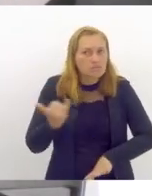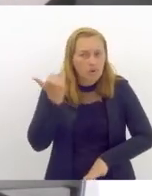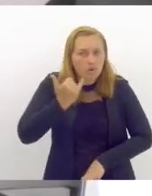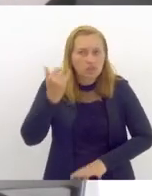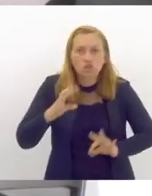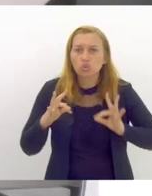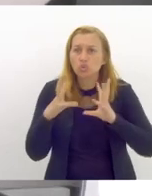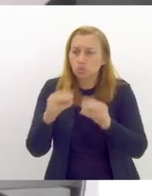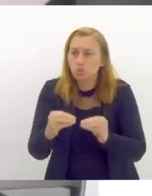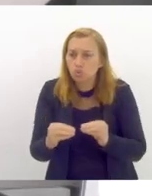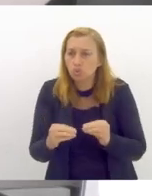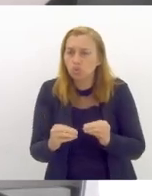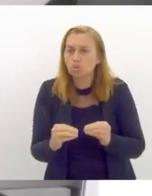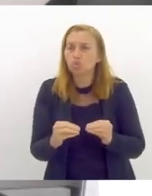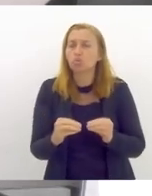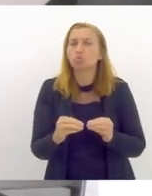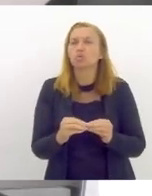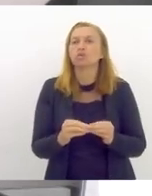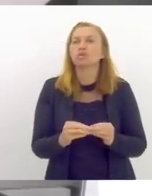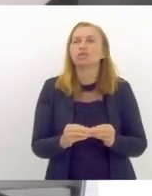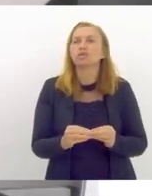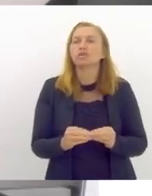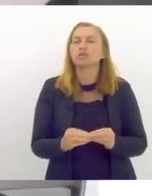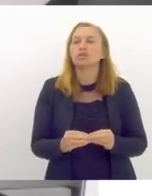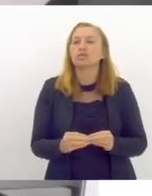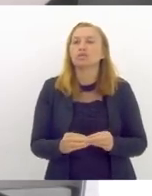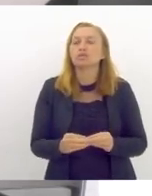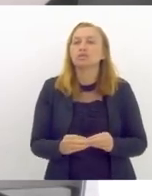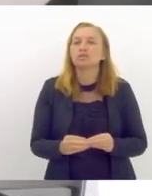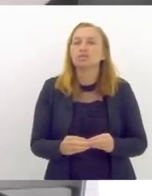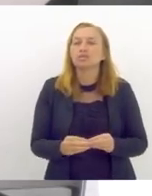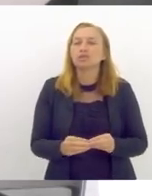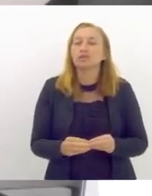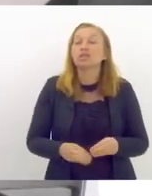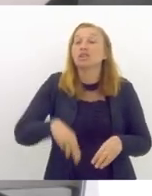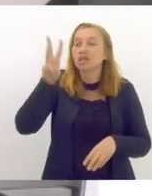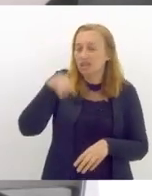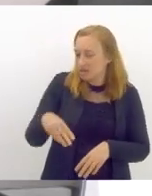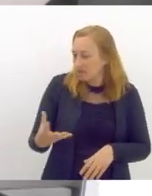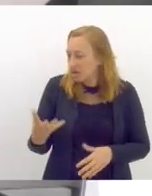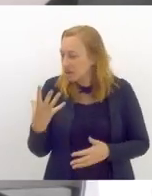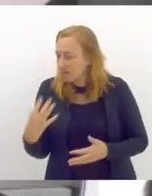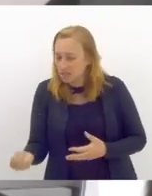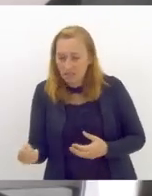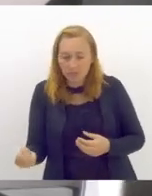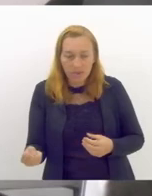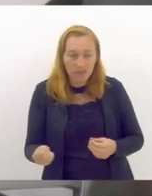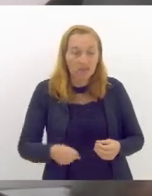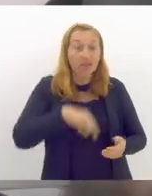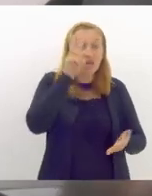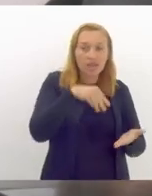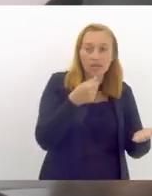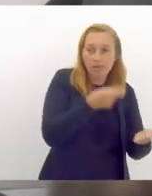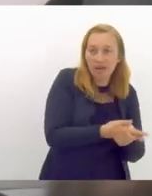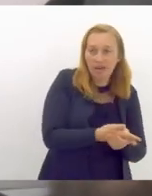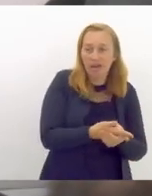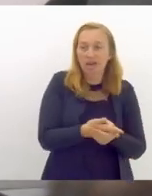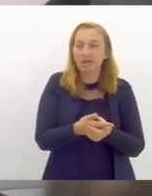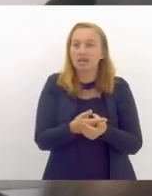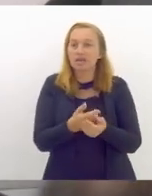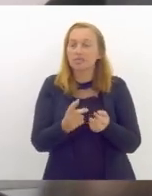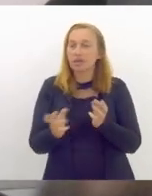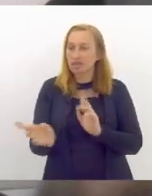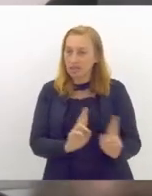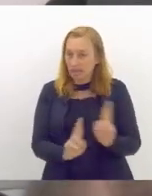disso tudo é colocar o que vai receber e o que vai pagar em conversa eu acho que essa conversa